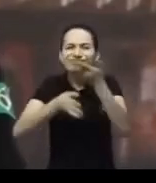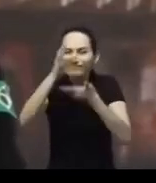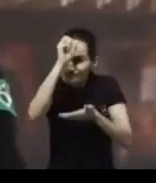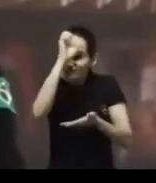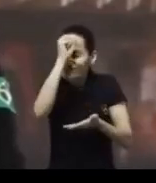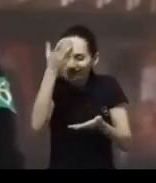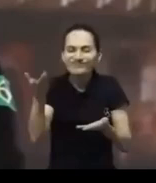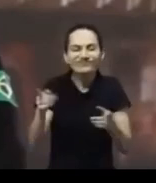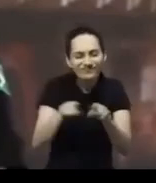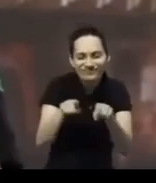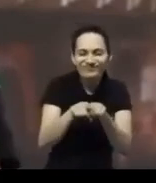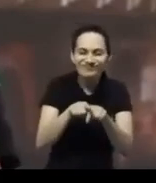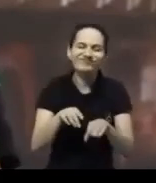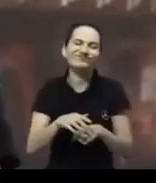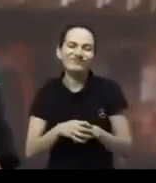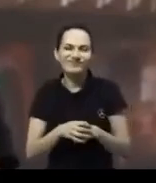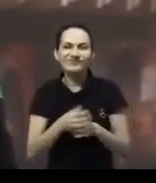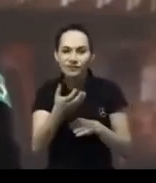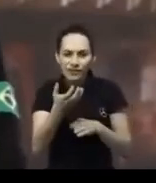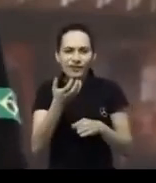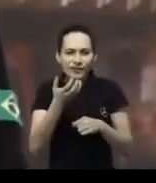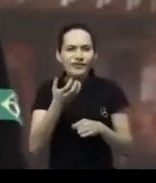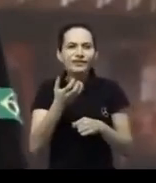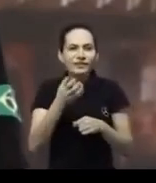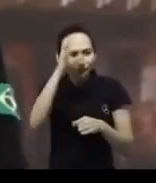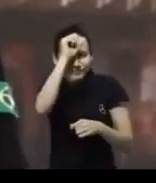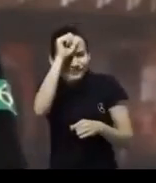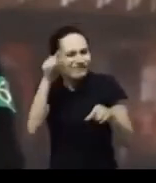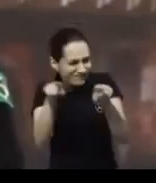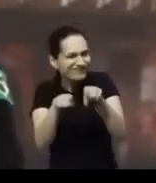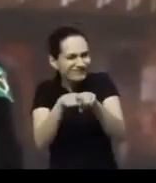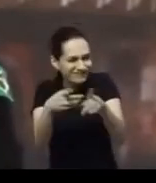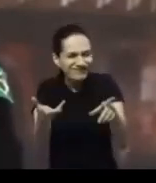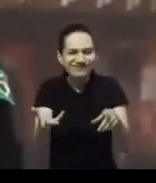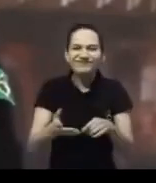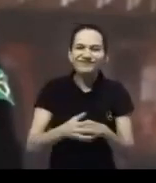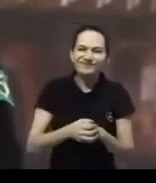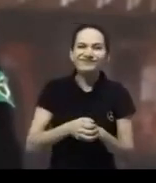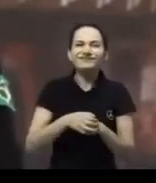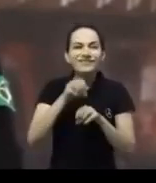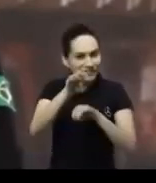né? Espero ter contribuído com eles também.